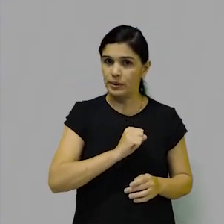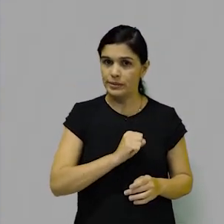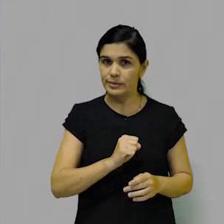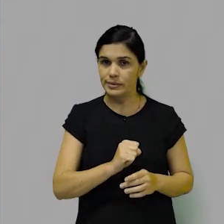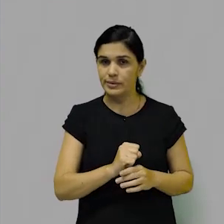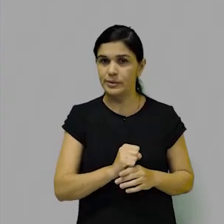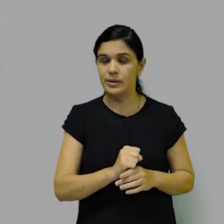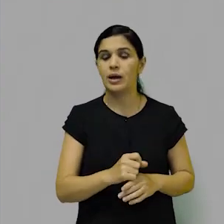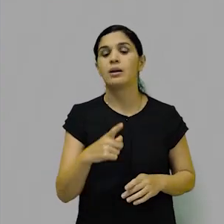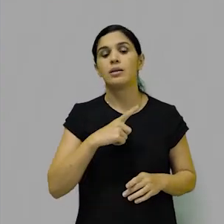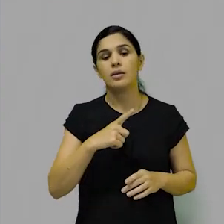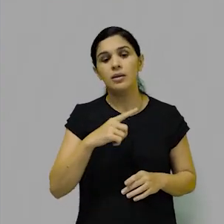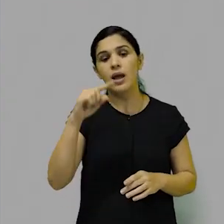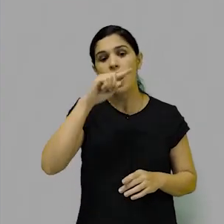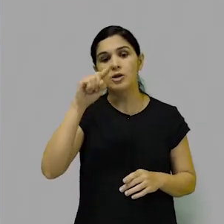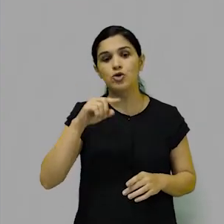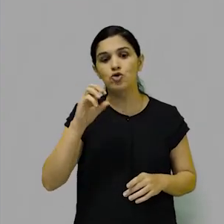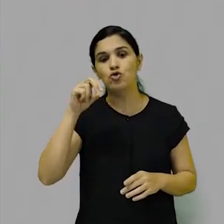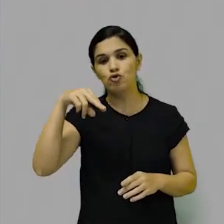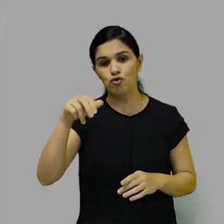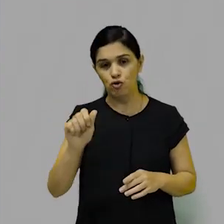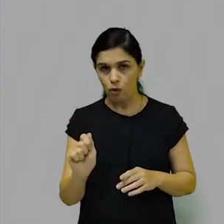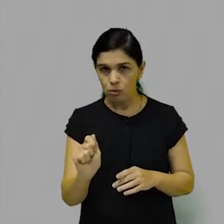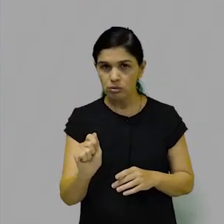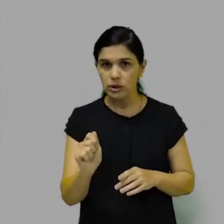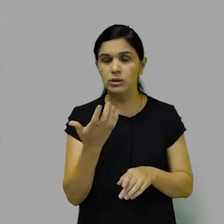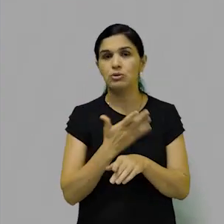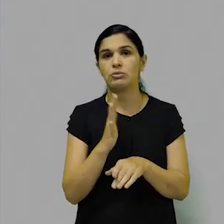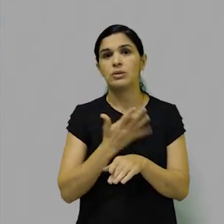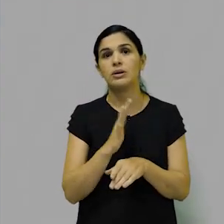que é onde o corpo ele pode tolerar aquele estímulo,